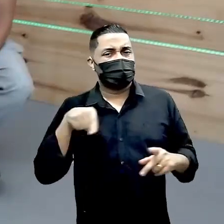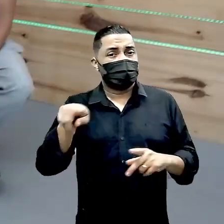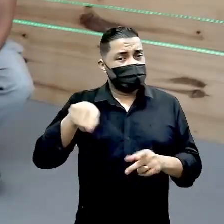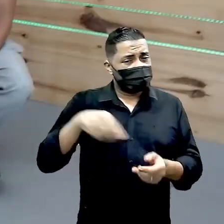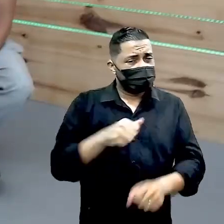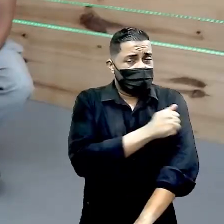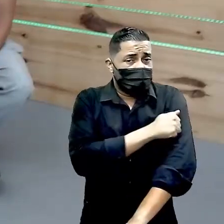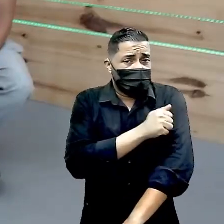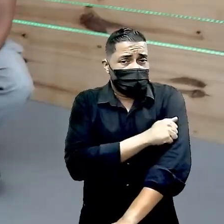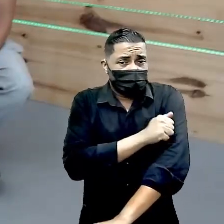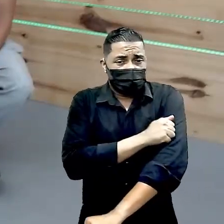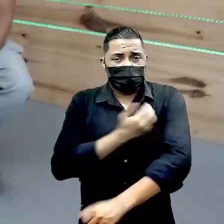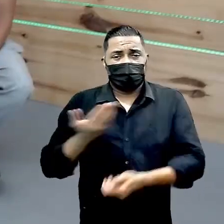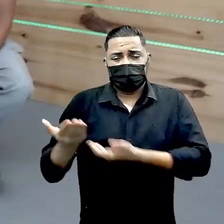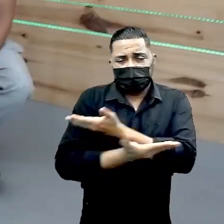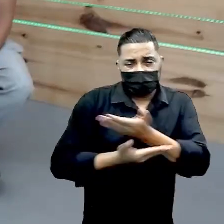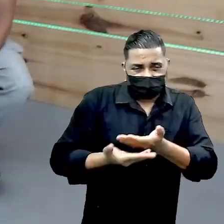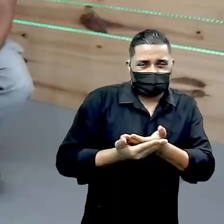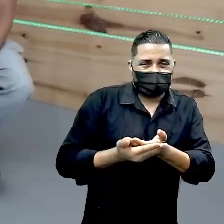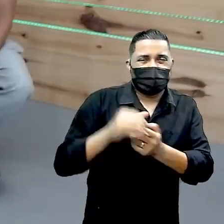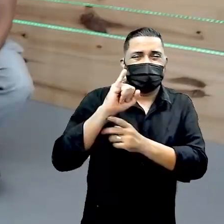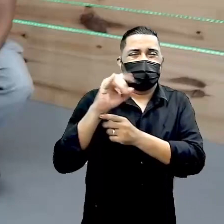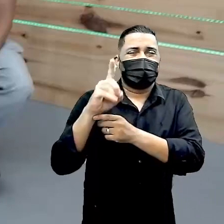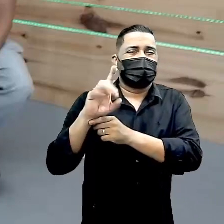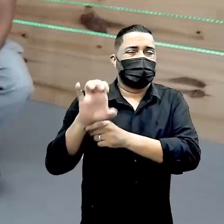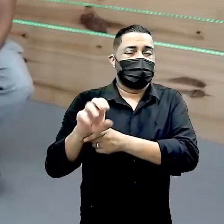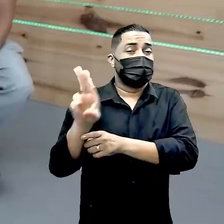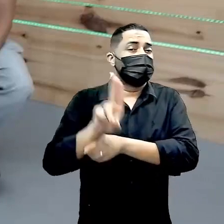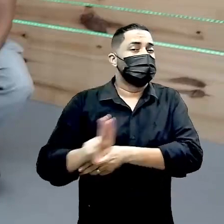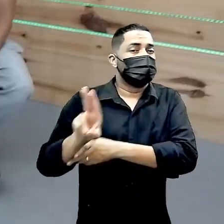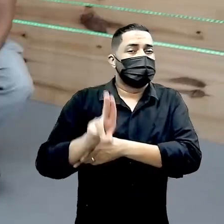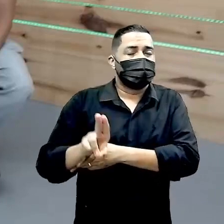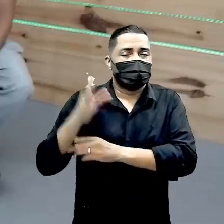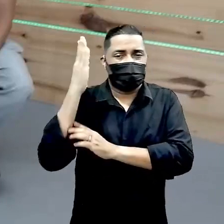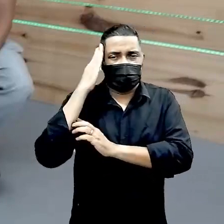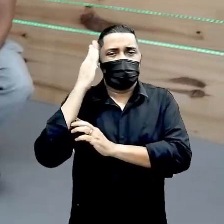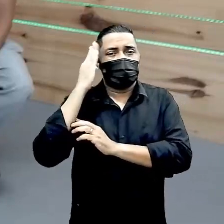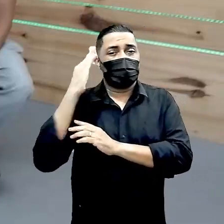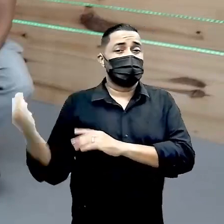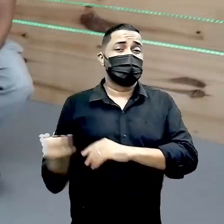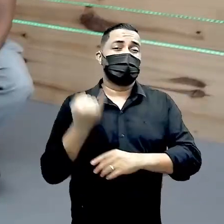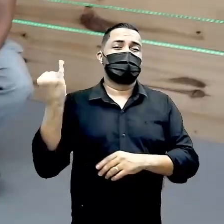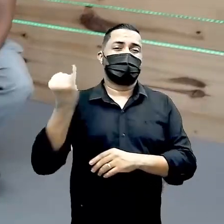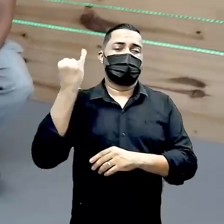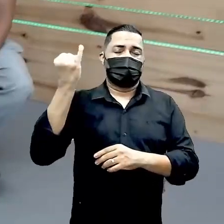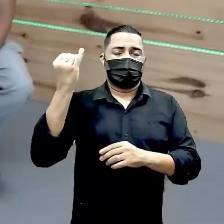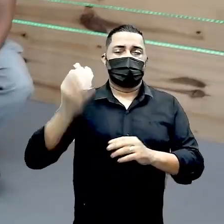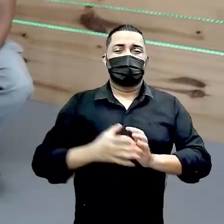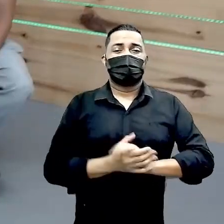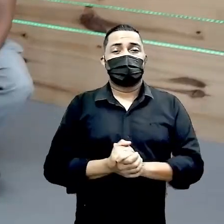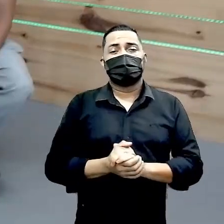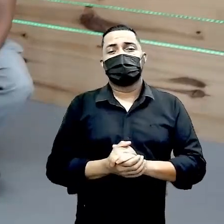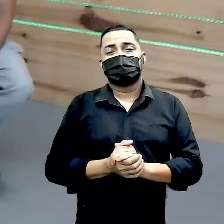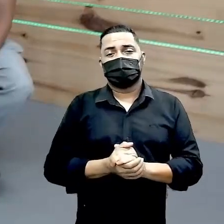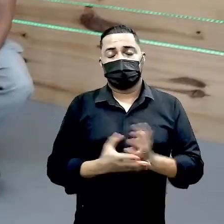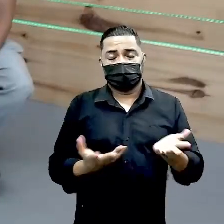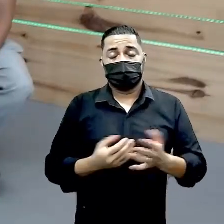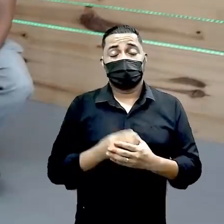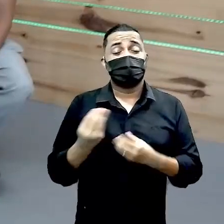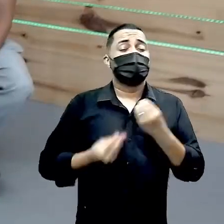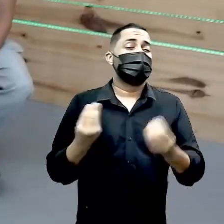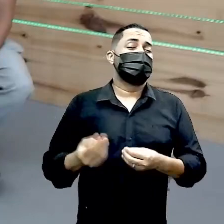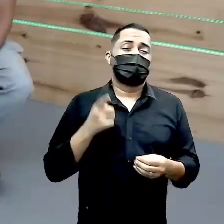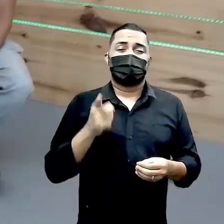estudantes, em relação a uma IDE, utilizar a IDE, compreender a importância, como, né, você